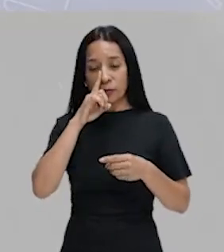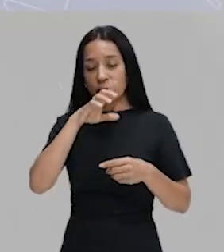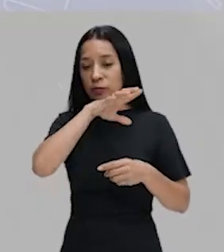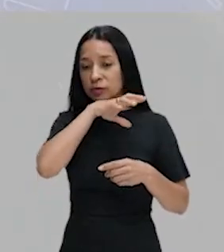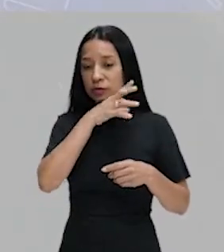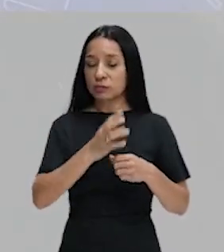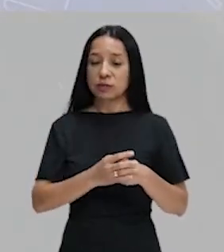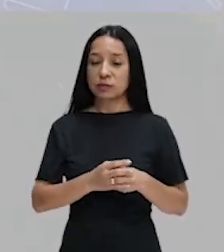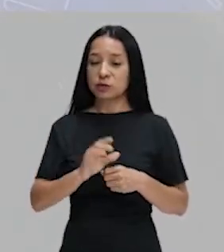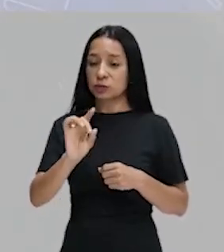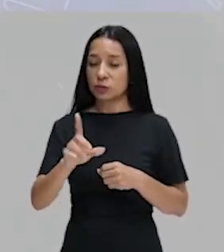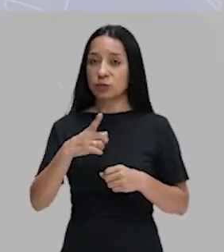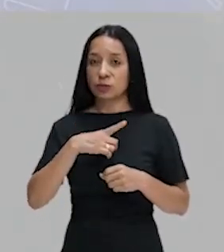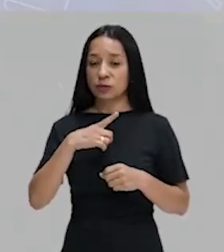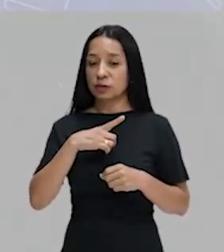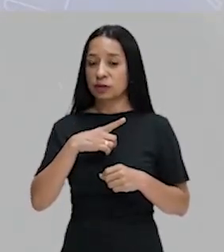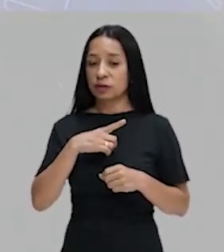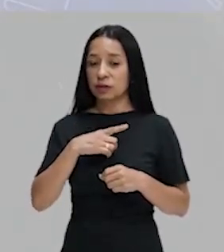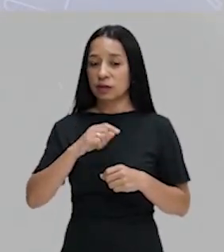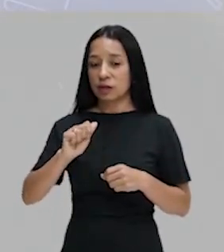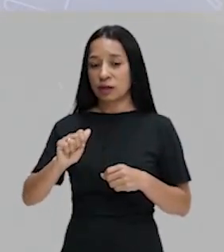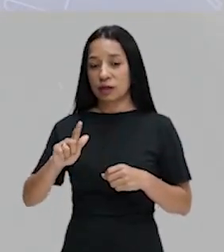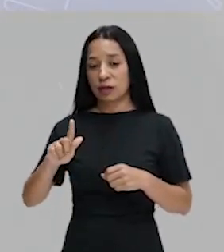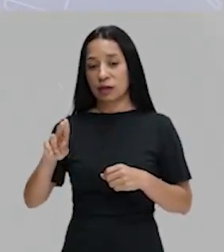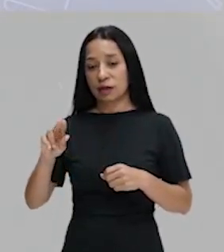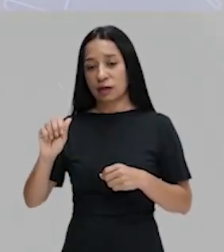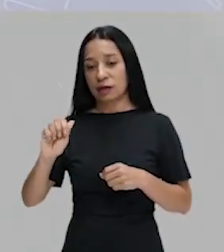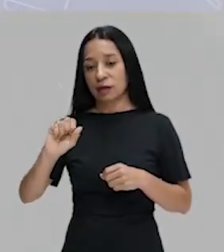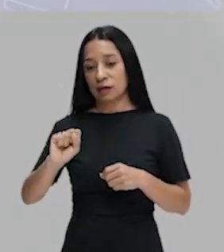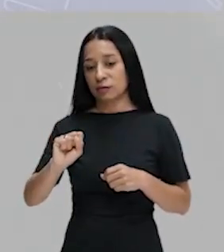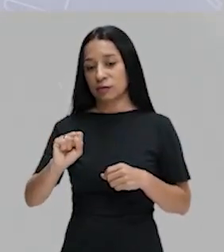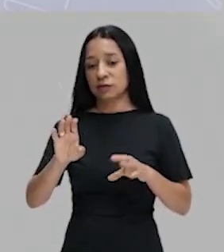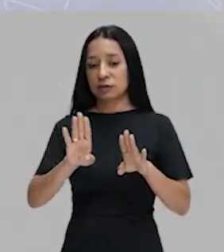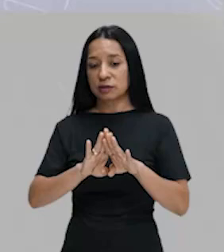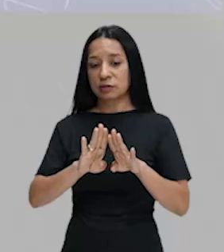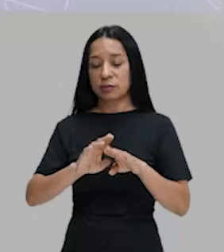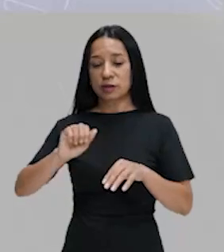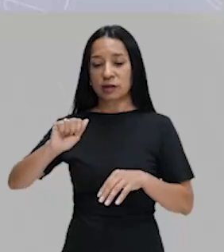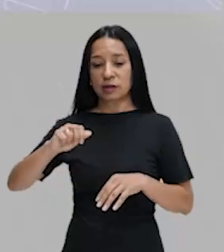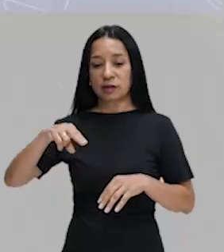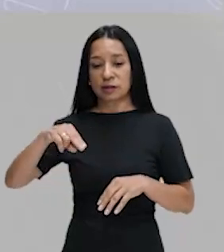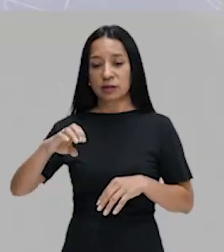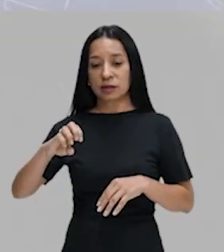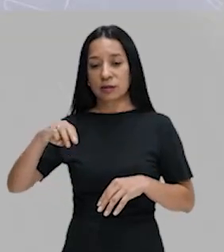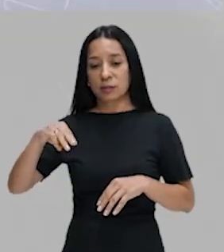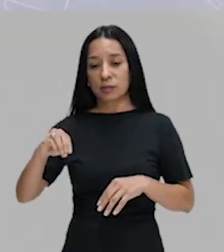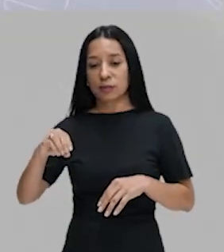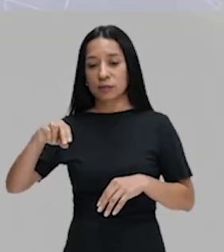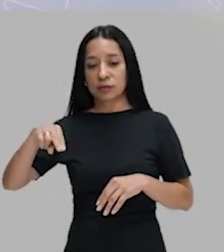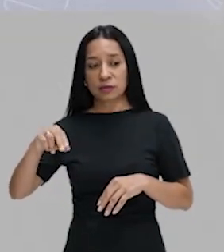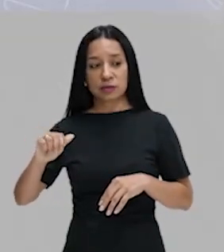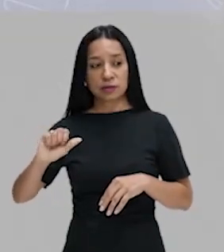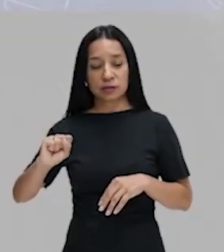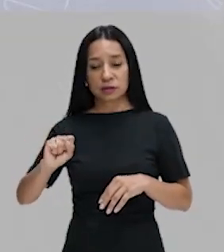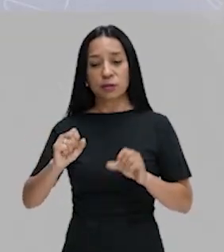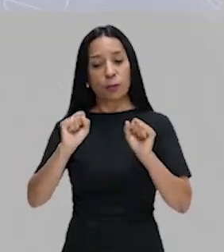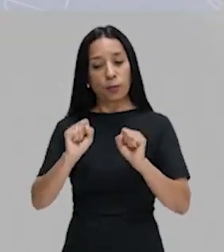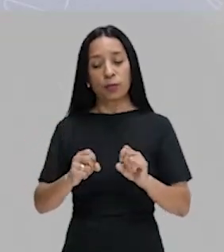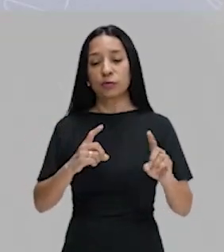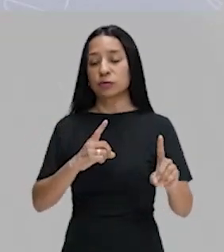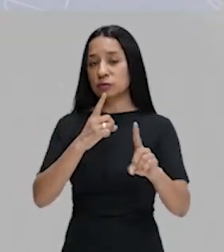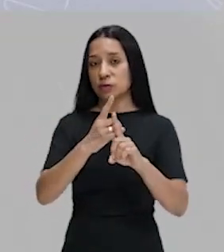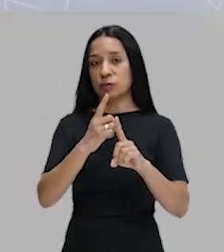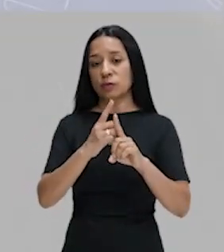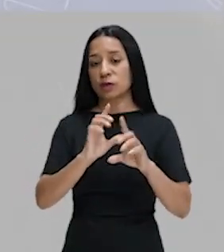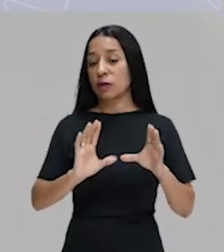existe apenas as águas-vivas não, pessoal. Tem o exemplo aqui das anêmonas do mar. Então, eu posso encontrar